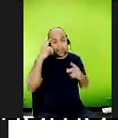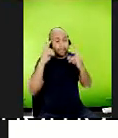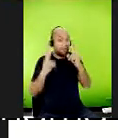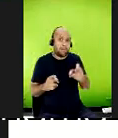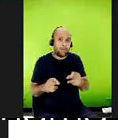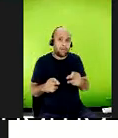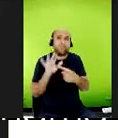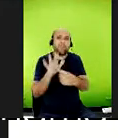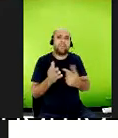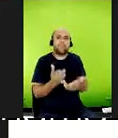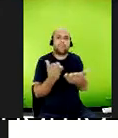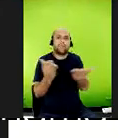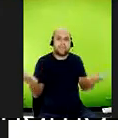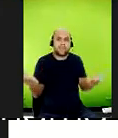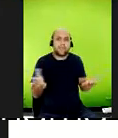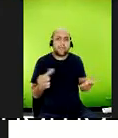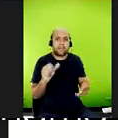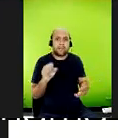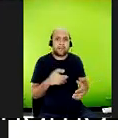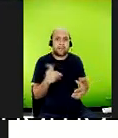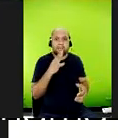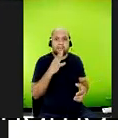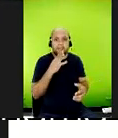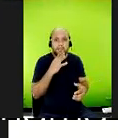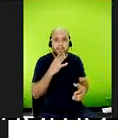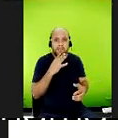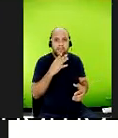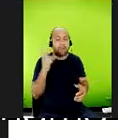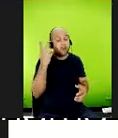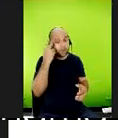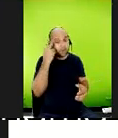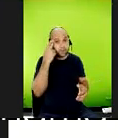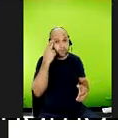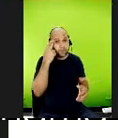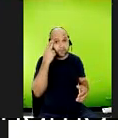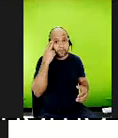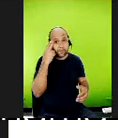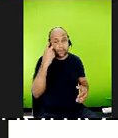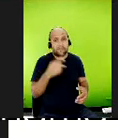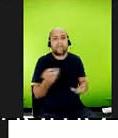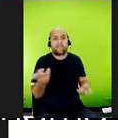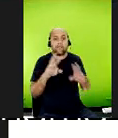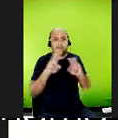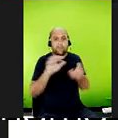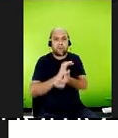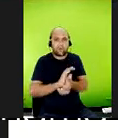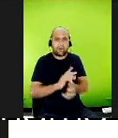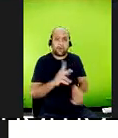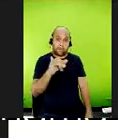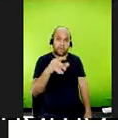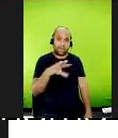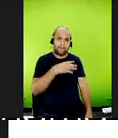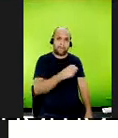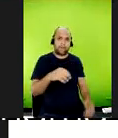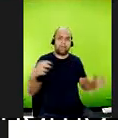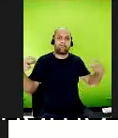eu trago para vocês aí esse caso que você já devem conhecer que é muito comum como é que vocês estão aí de preconceito aí eu tenho pai e filho sofrem acidente